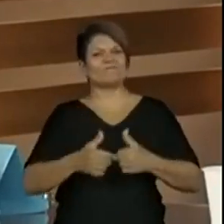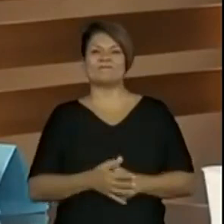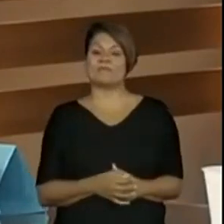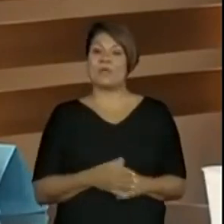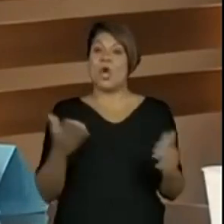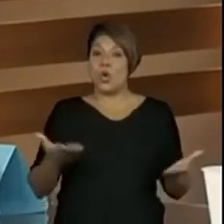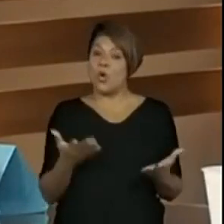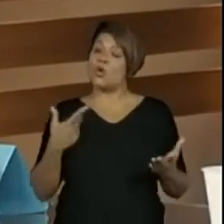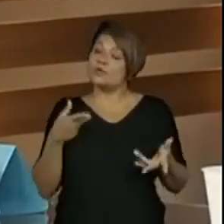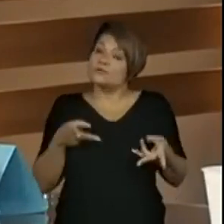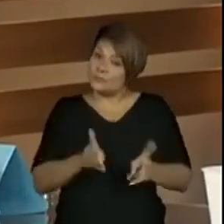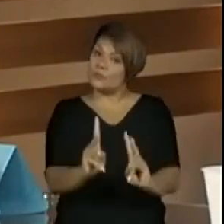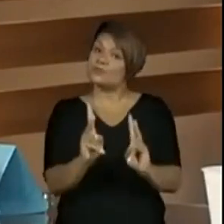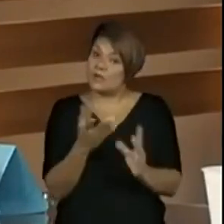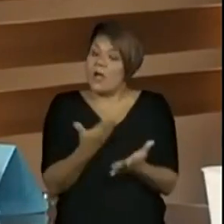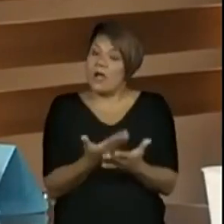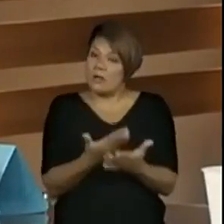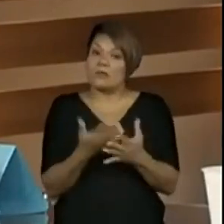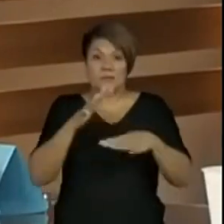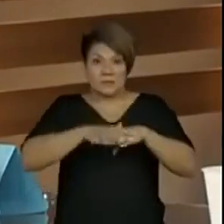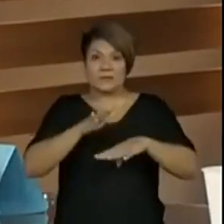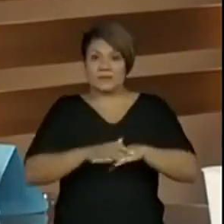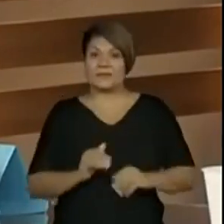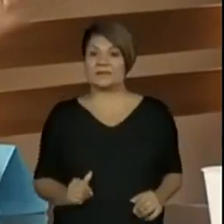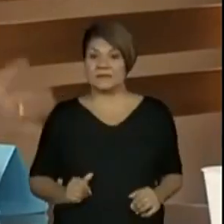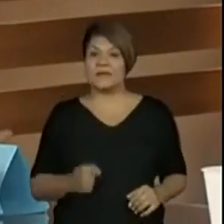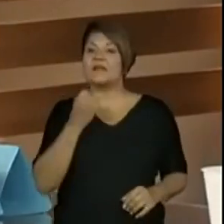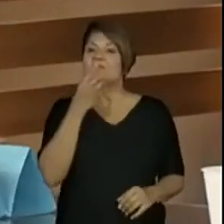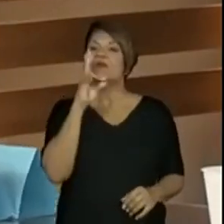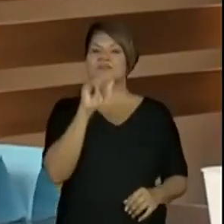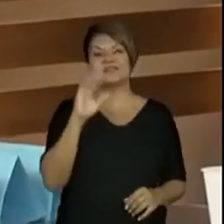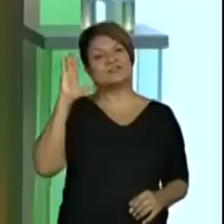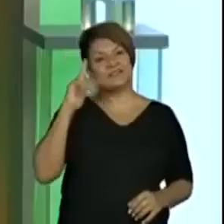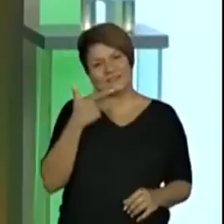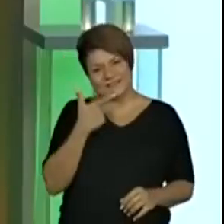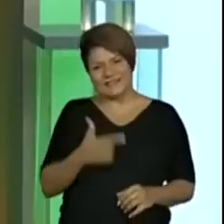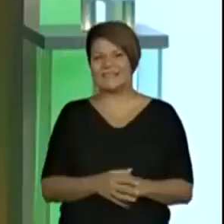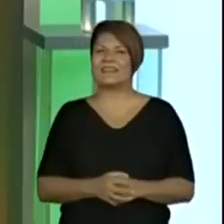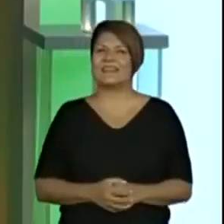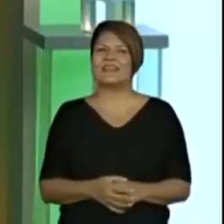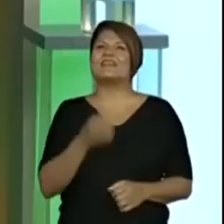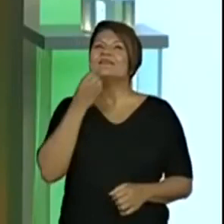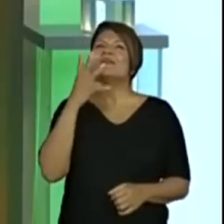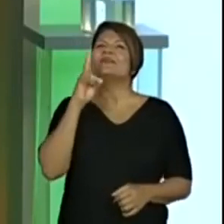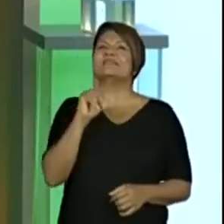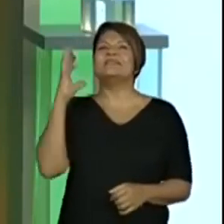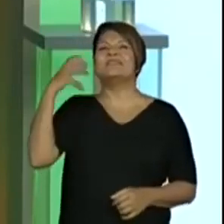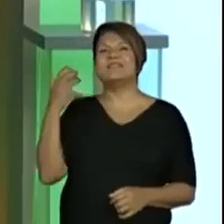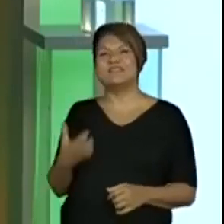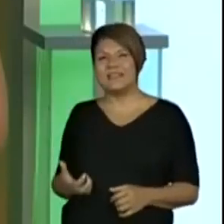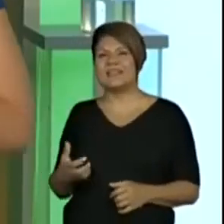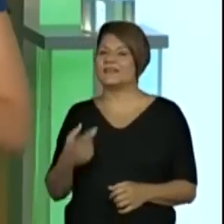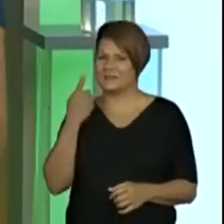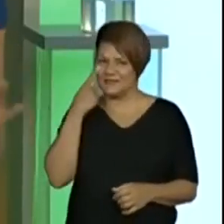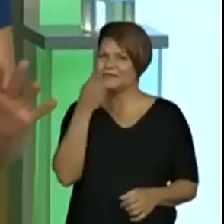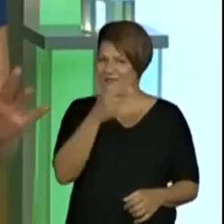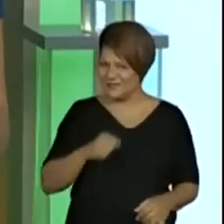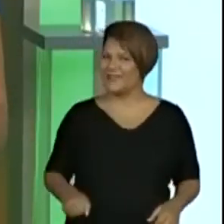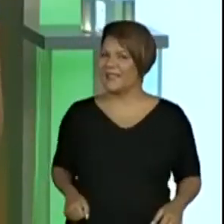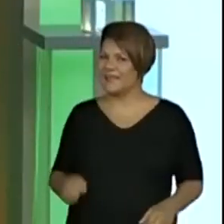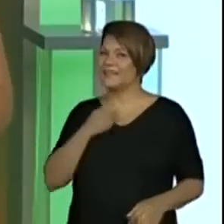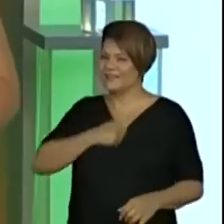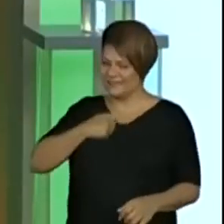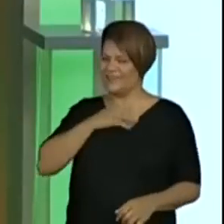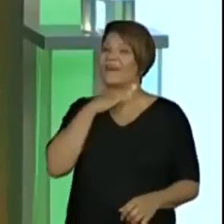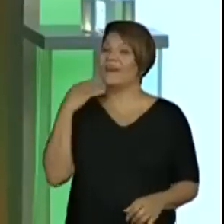aqui para dar continuidade às nossas aulas de matemática. Bom dia, professora Kelly. Bom dia, professora Viviane. Vocês viram, né? Que ela estava morrendo